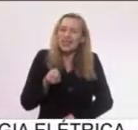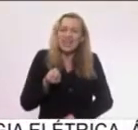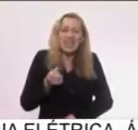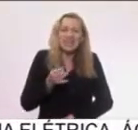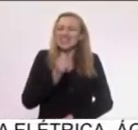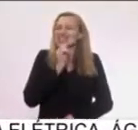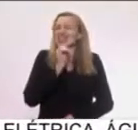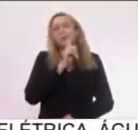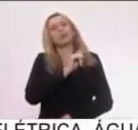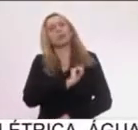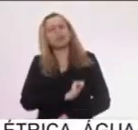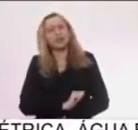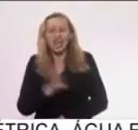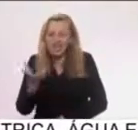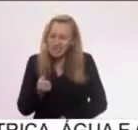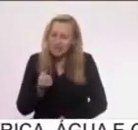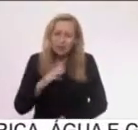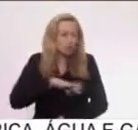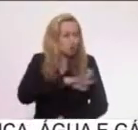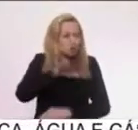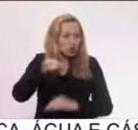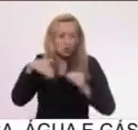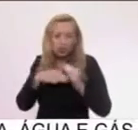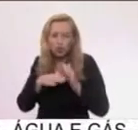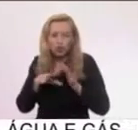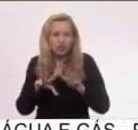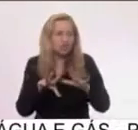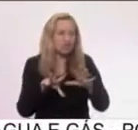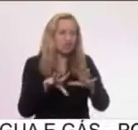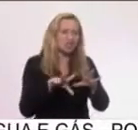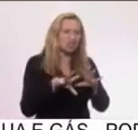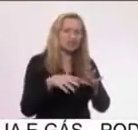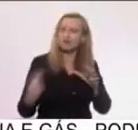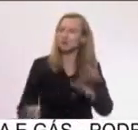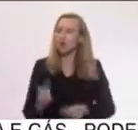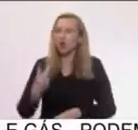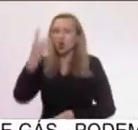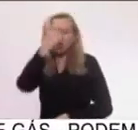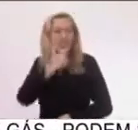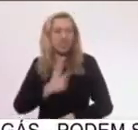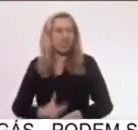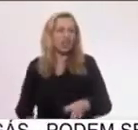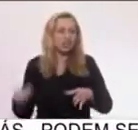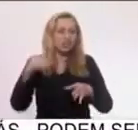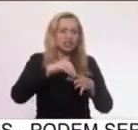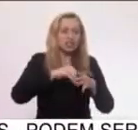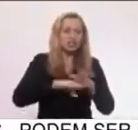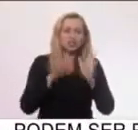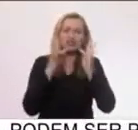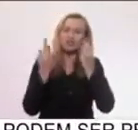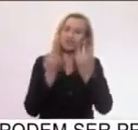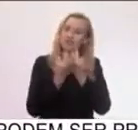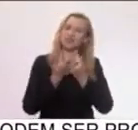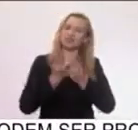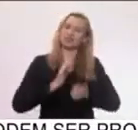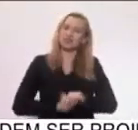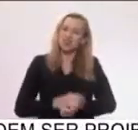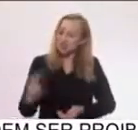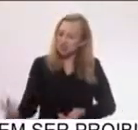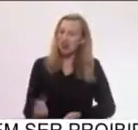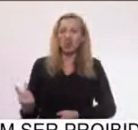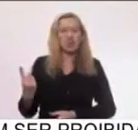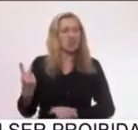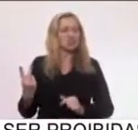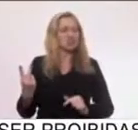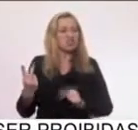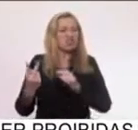exemplos, recebi toda a formação de valores, de caráter dentro do seio familiar, valores